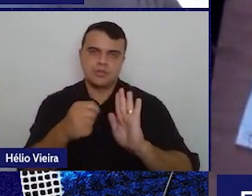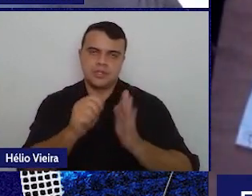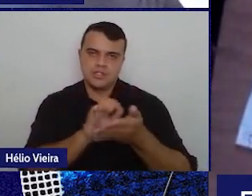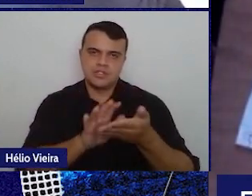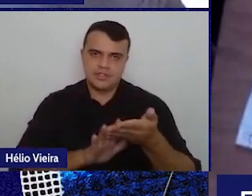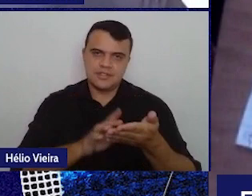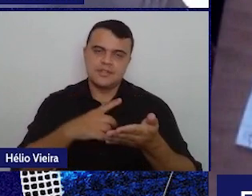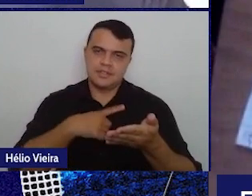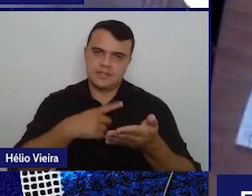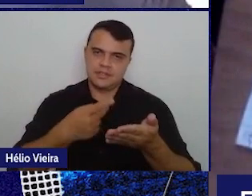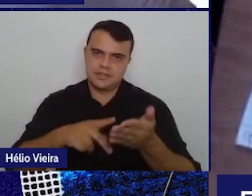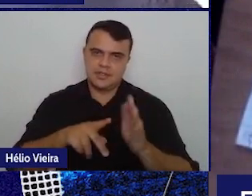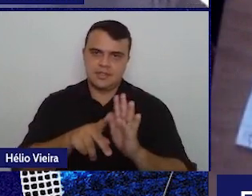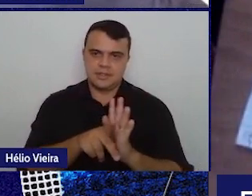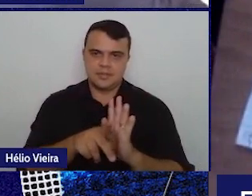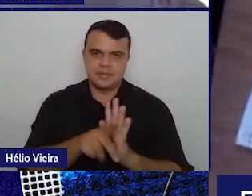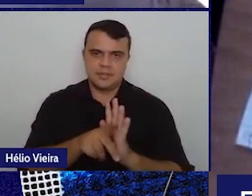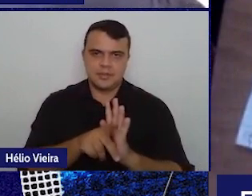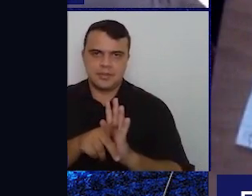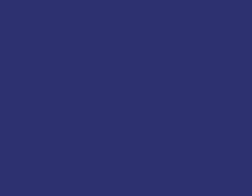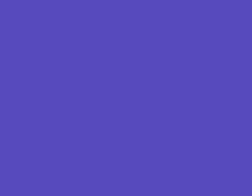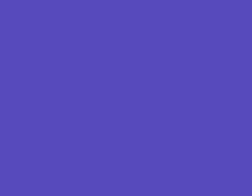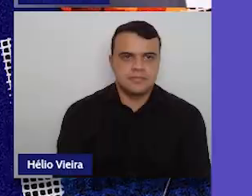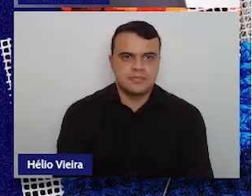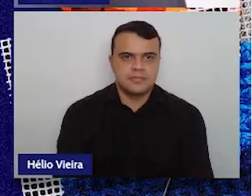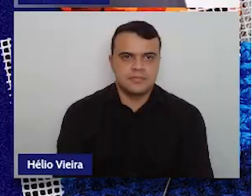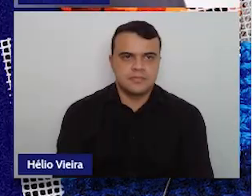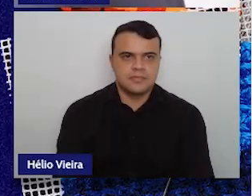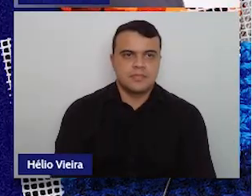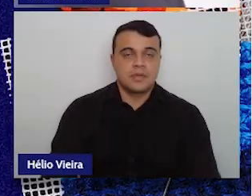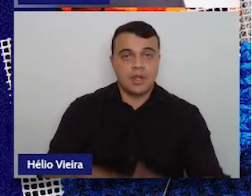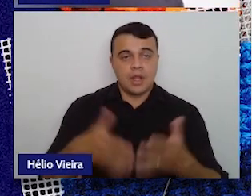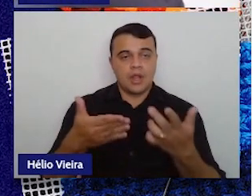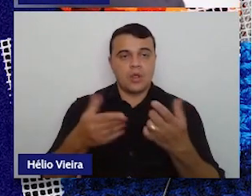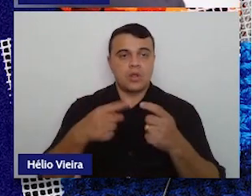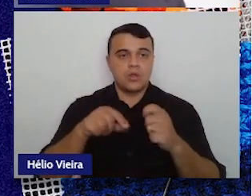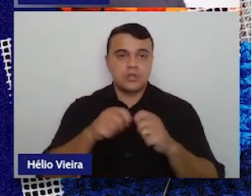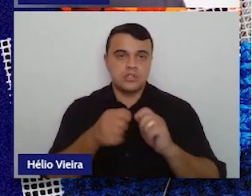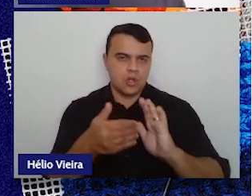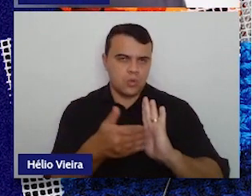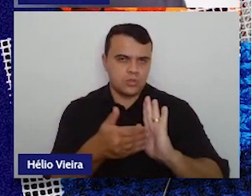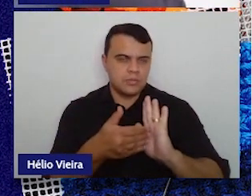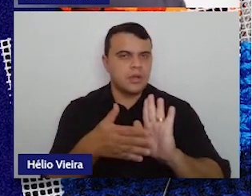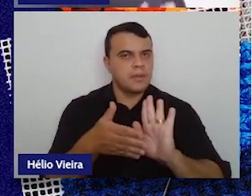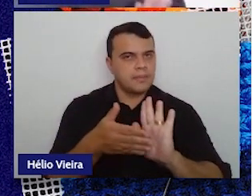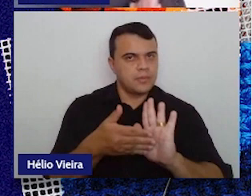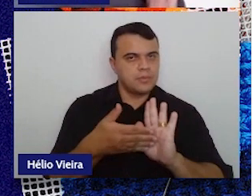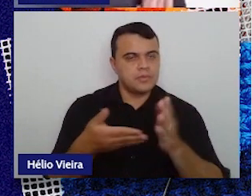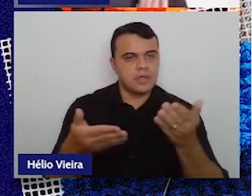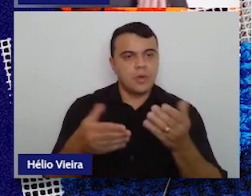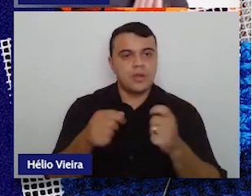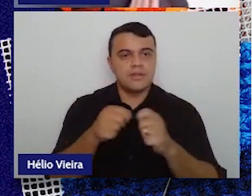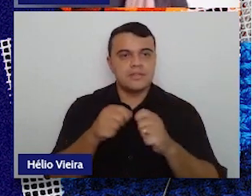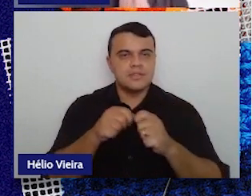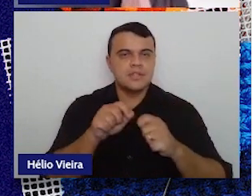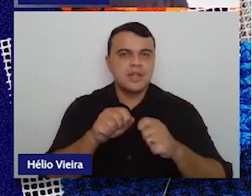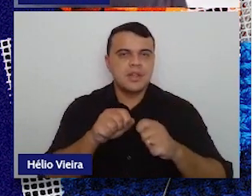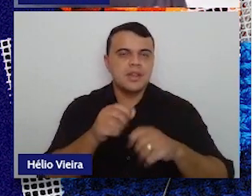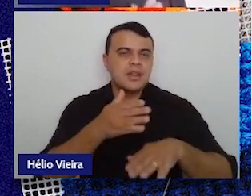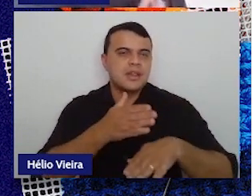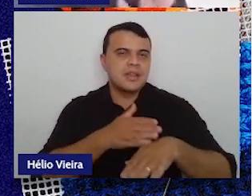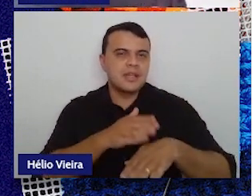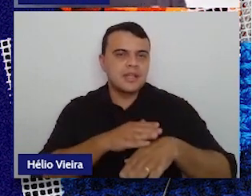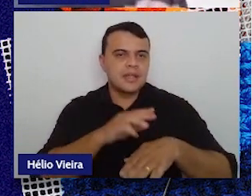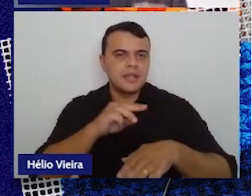atividade de artes da fibra. Agora, a nossa última proposta, que a gente vai trabalhar o